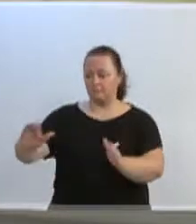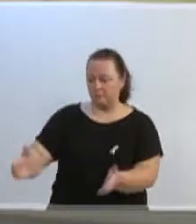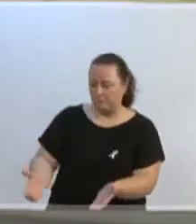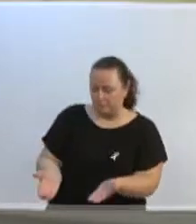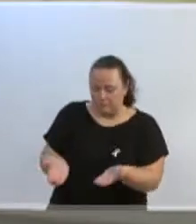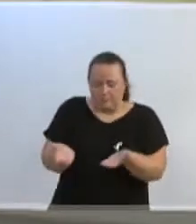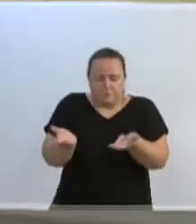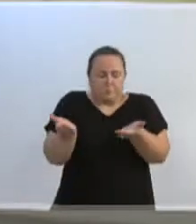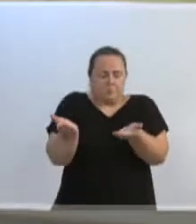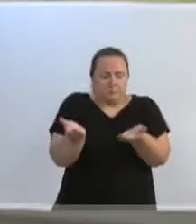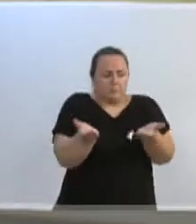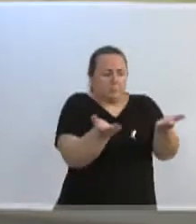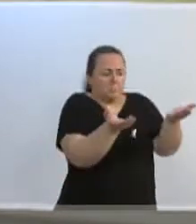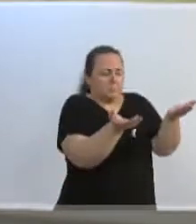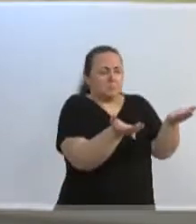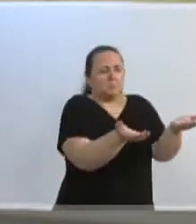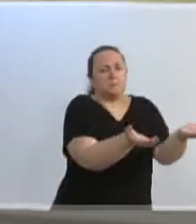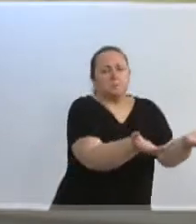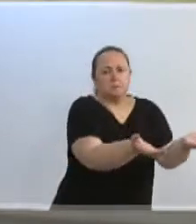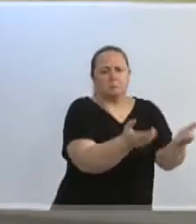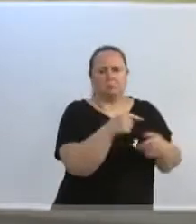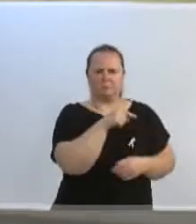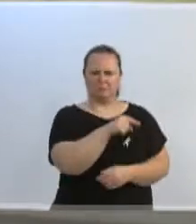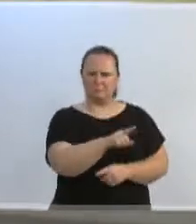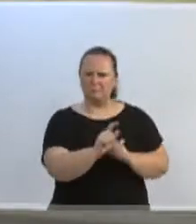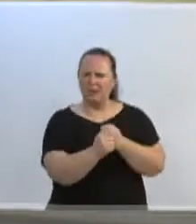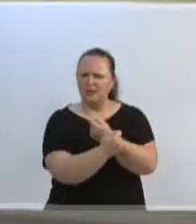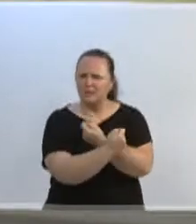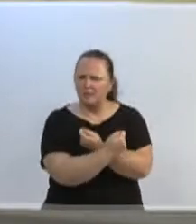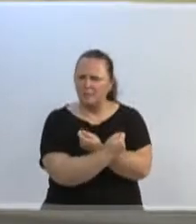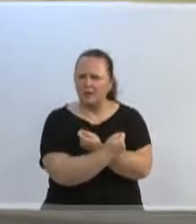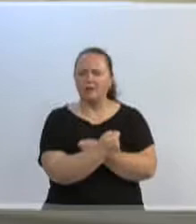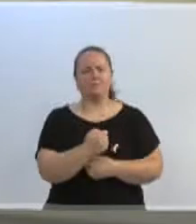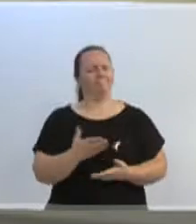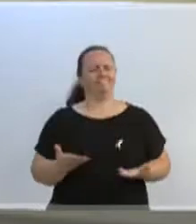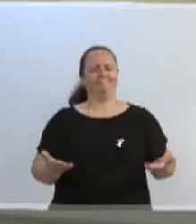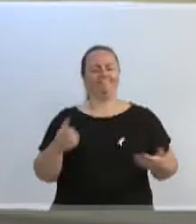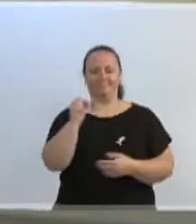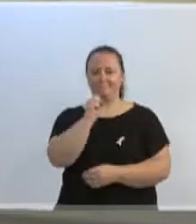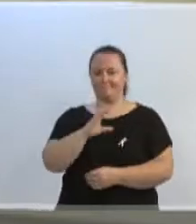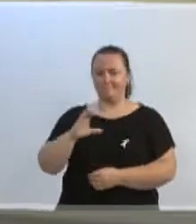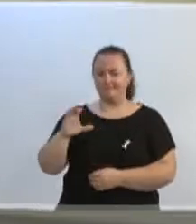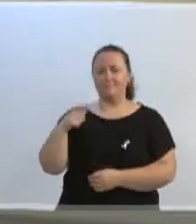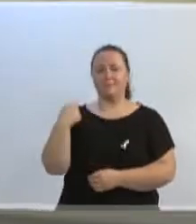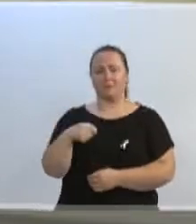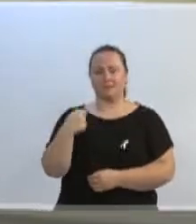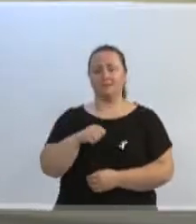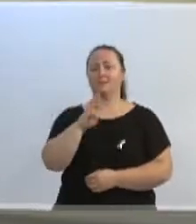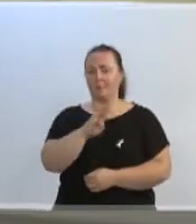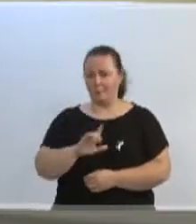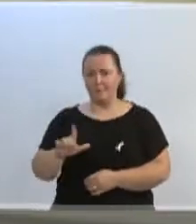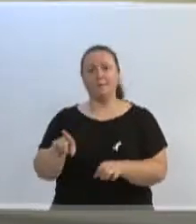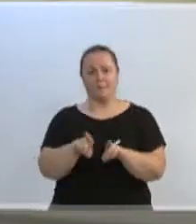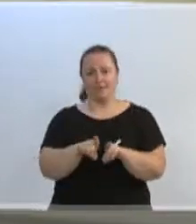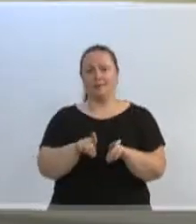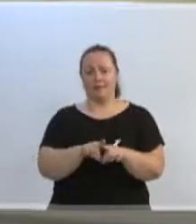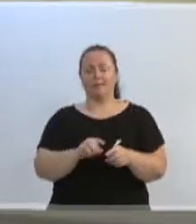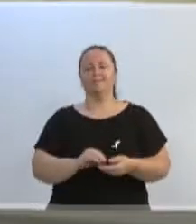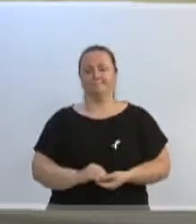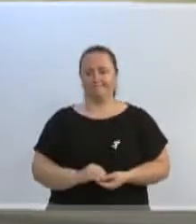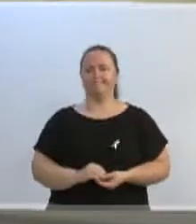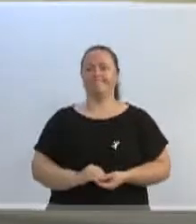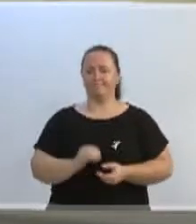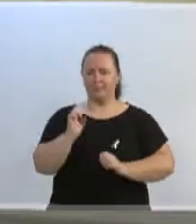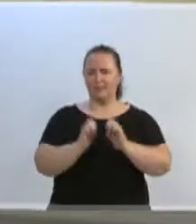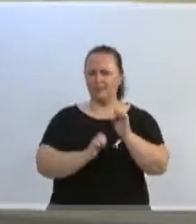sentar. Isso não é adaptado. E Santa Catarina precisa, Blumenau também precisa. As empresas aqui, já falei muitas vezes,